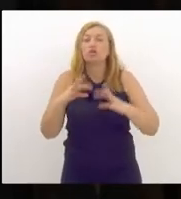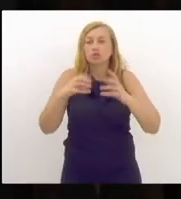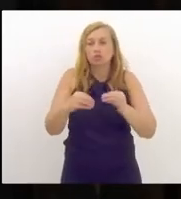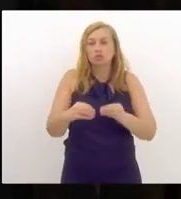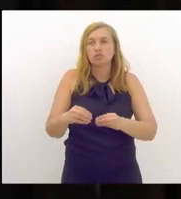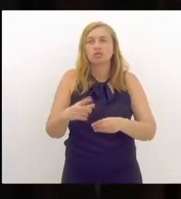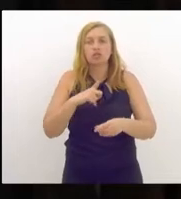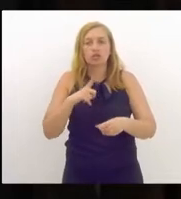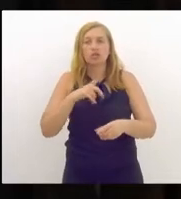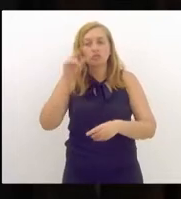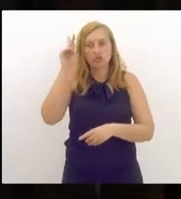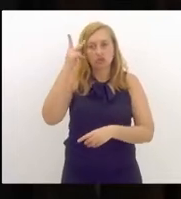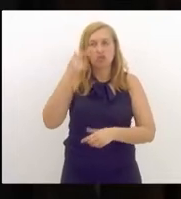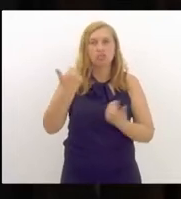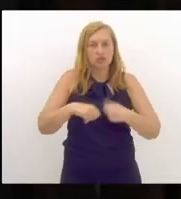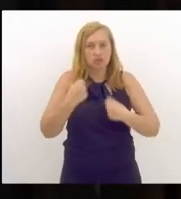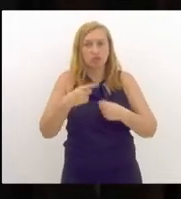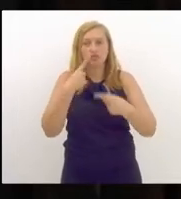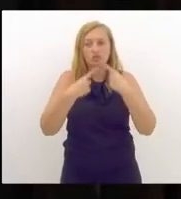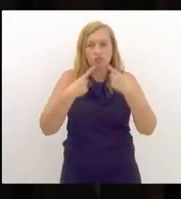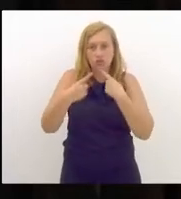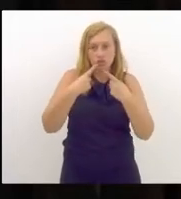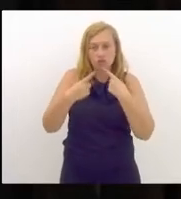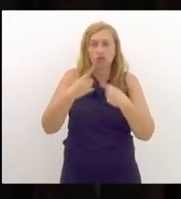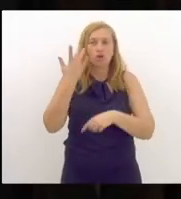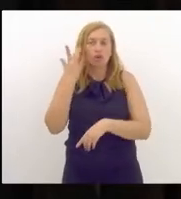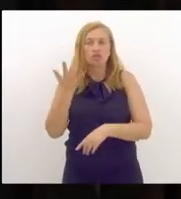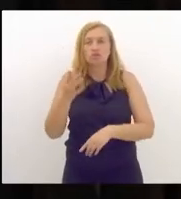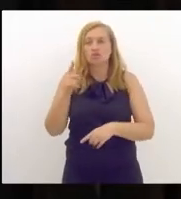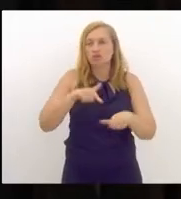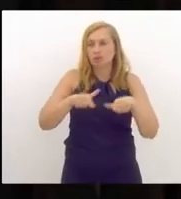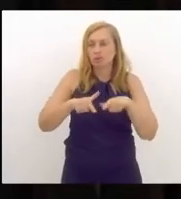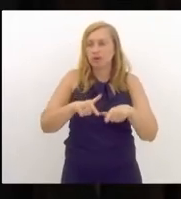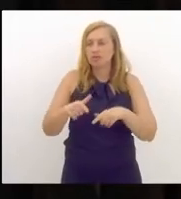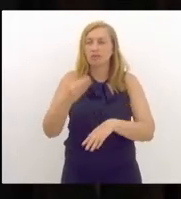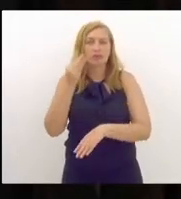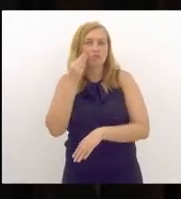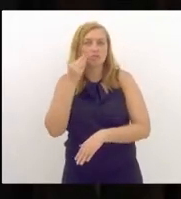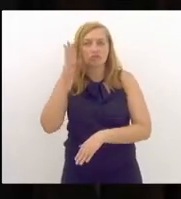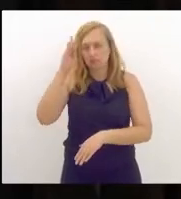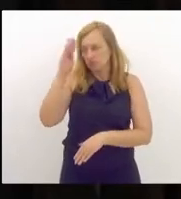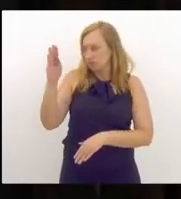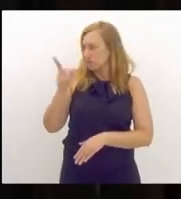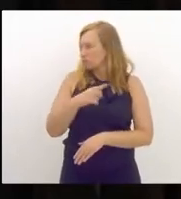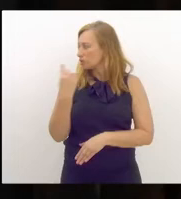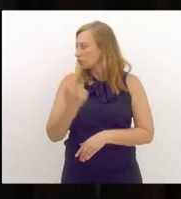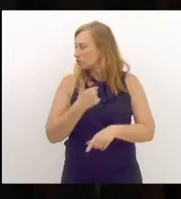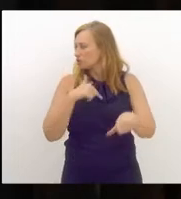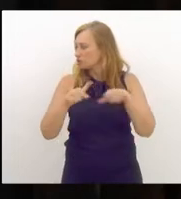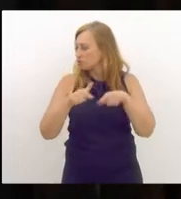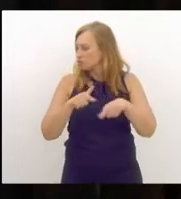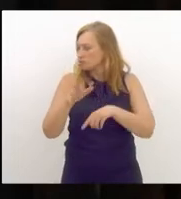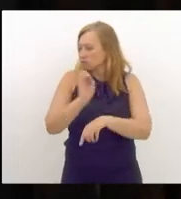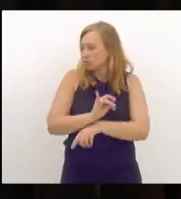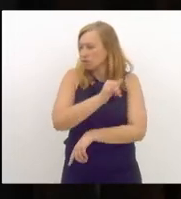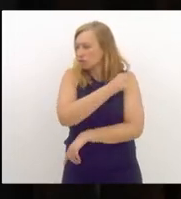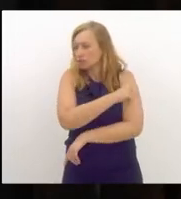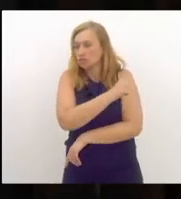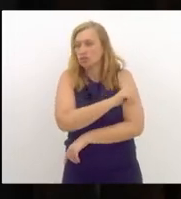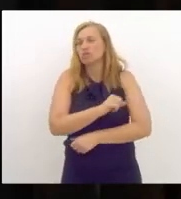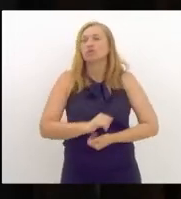discutir essa história eu acho que o trabalho da Mônica aquela época fundamental para a gente tá discutindo esse Estado do Rio de Janeiro